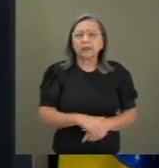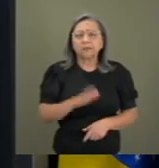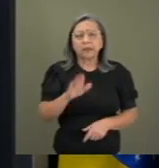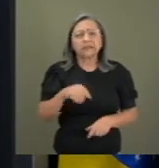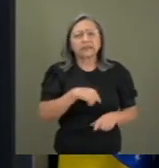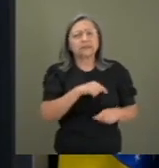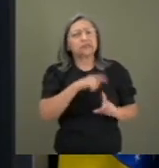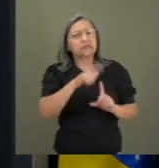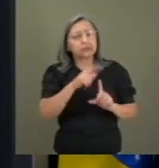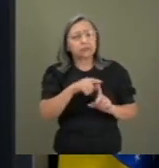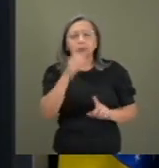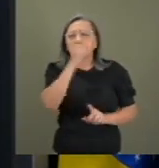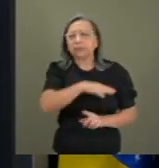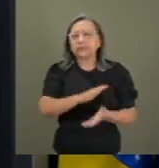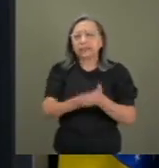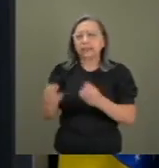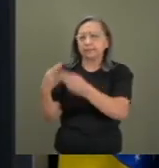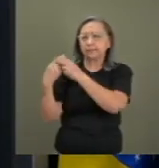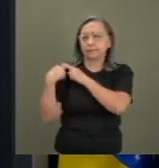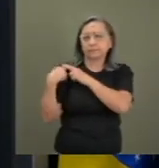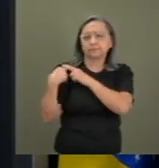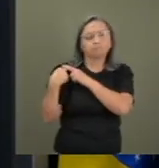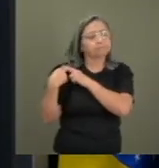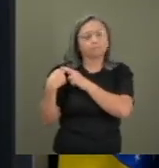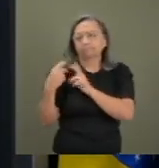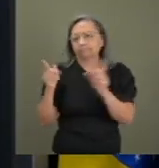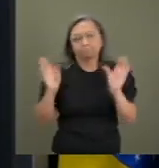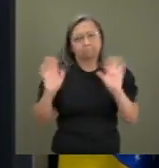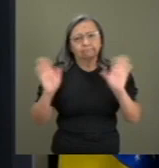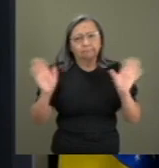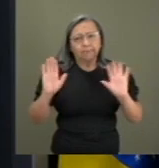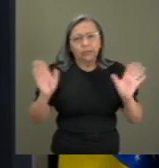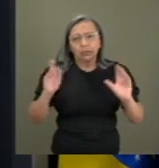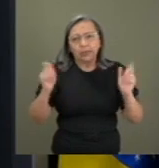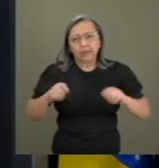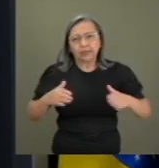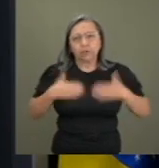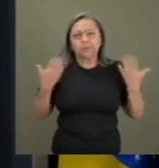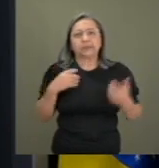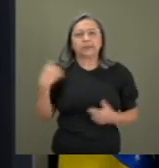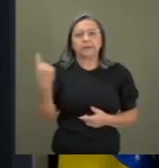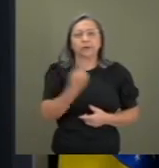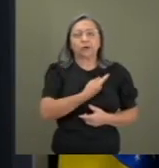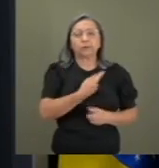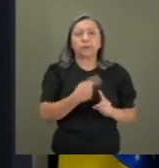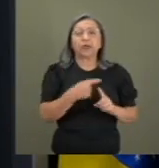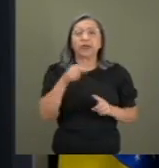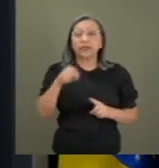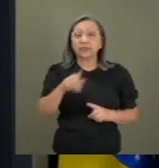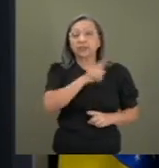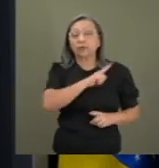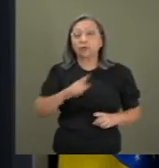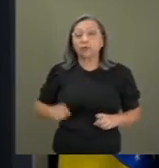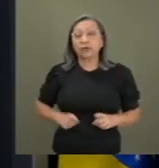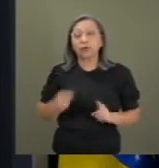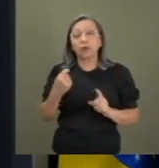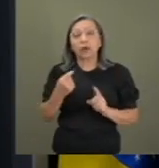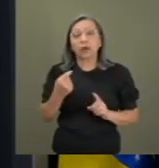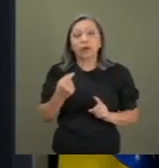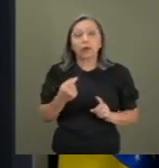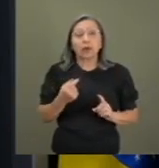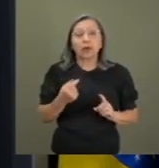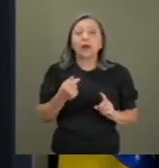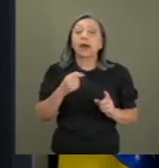esbanjamento irresponsável não deve surpreender ninguém, depois que esse governo aumentou